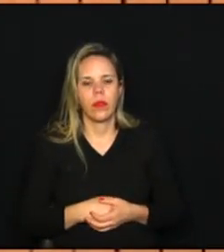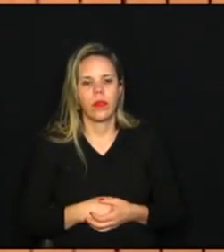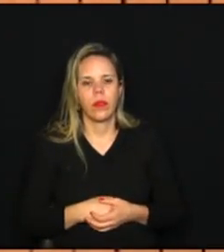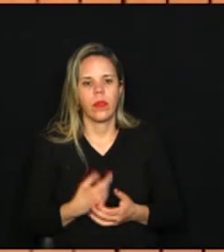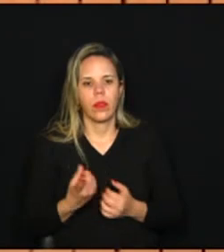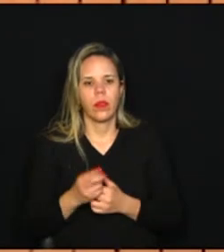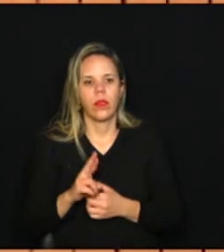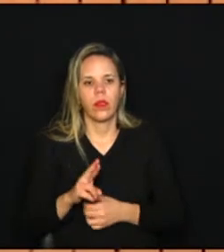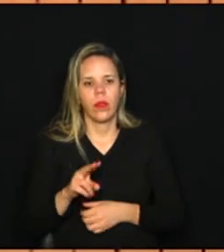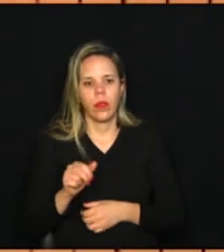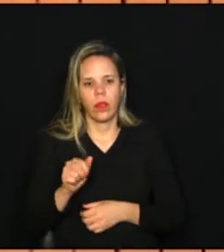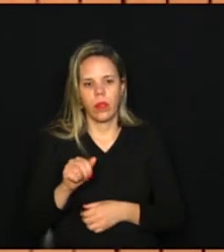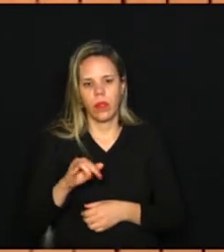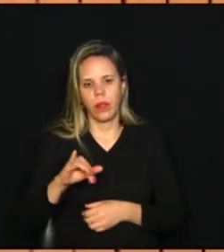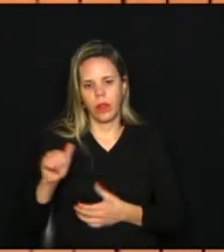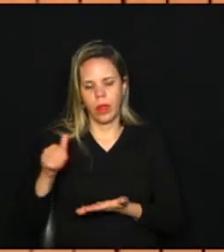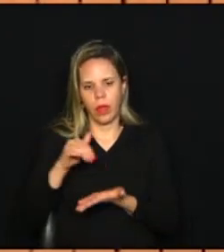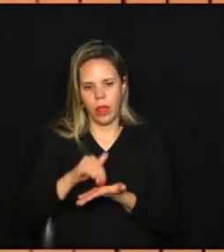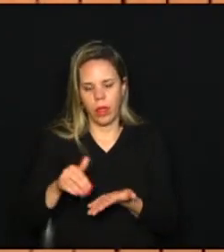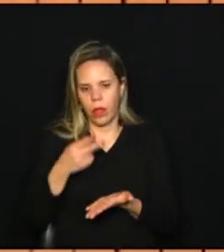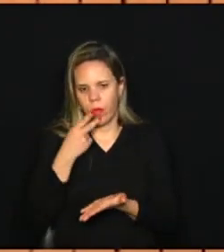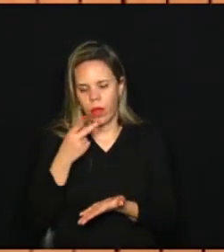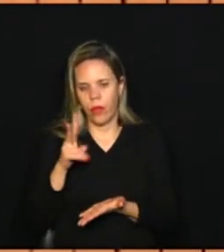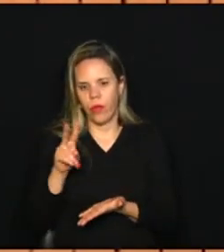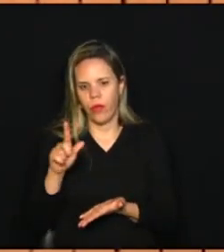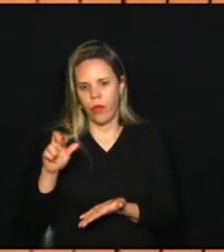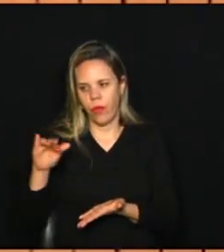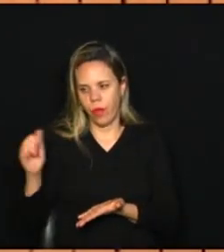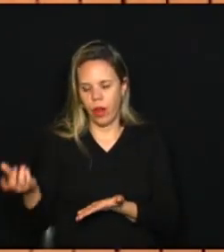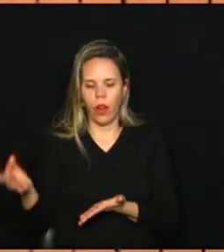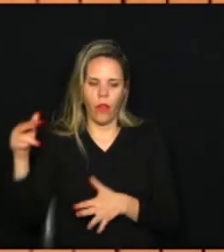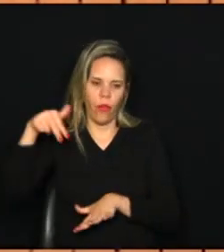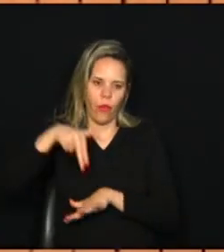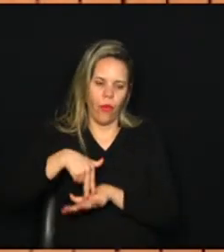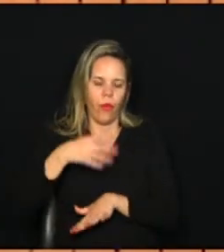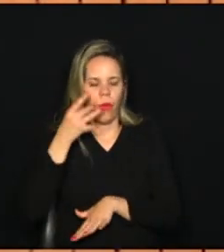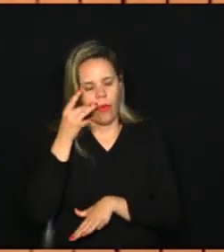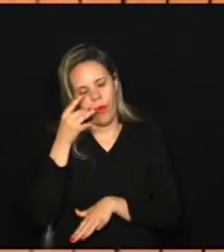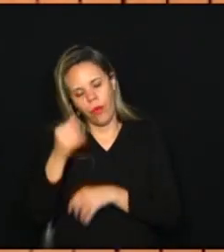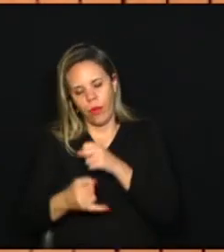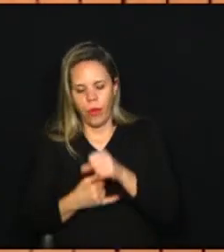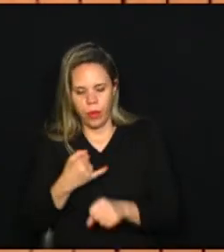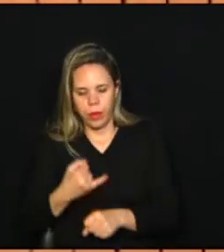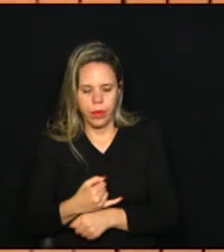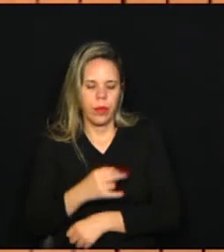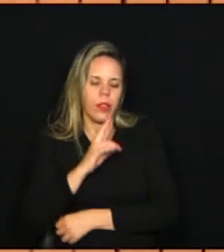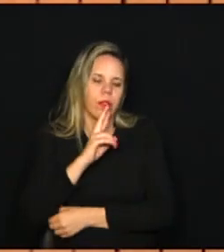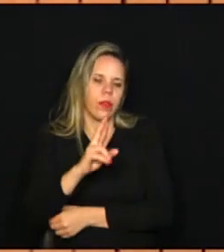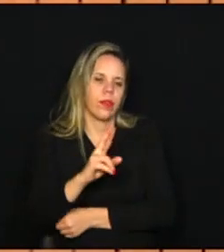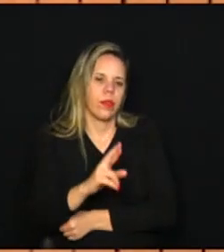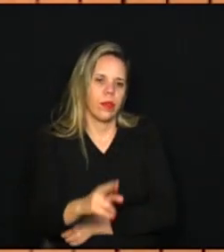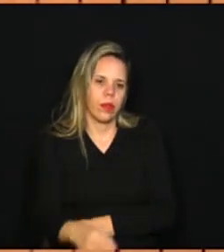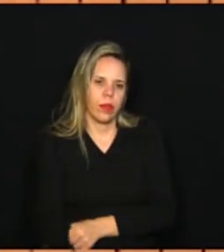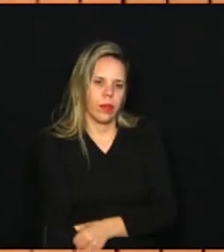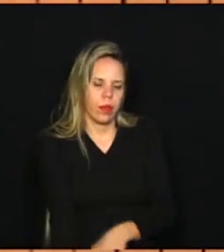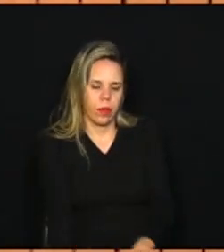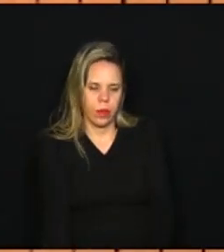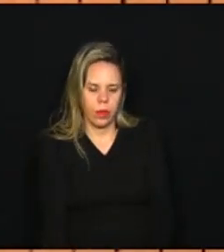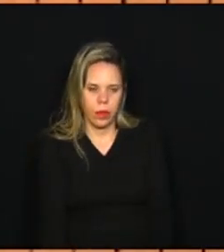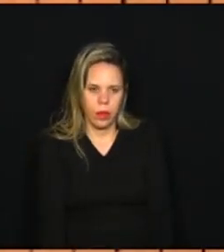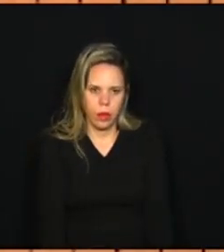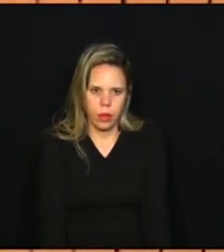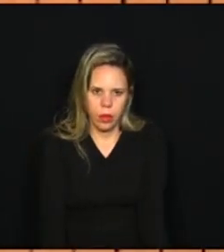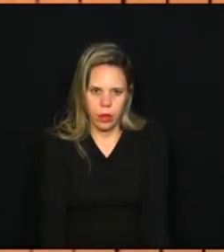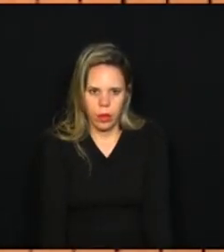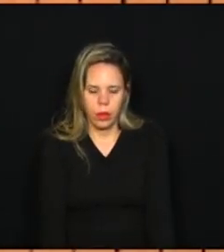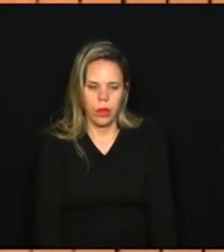doutora Andréia e a Valéria se fizerem presentes virtualmente, a gente já coloca a par do que está